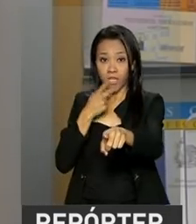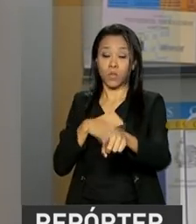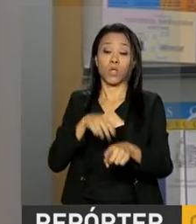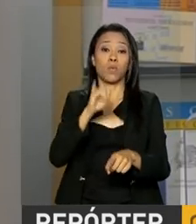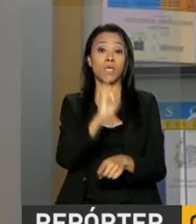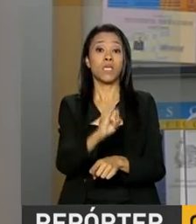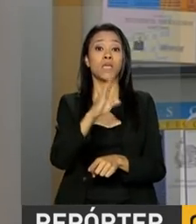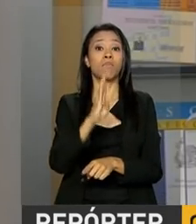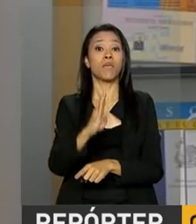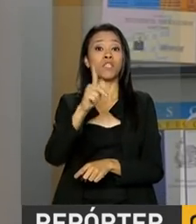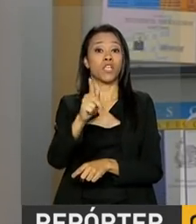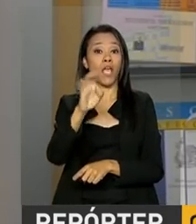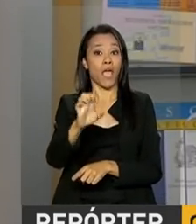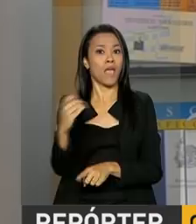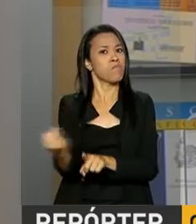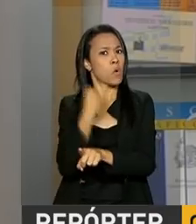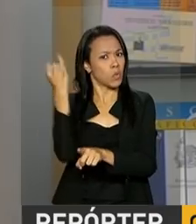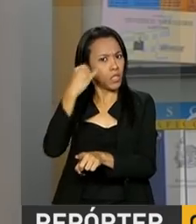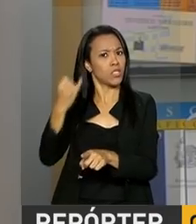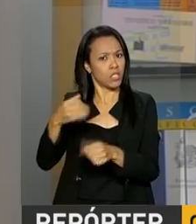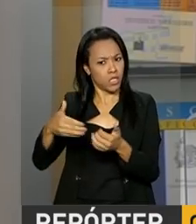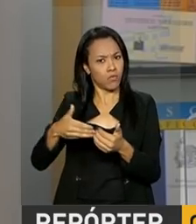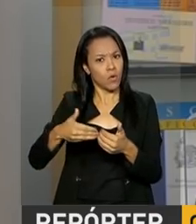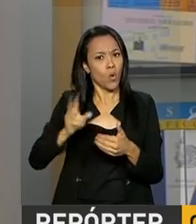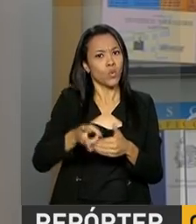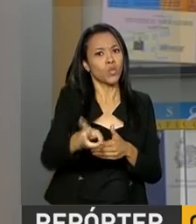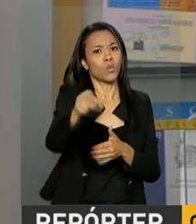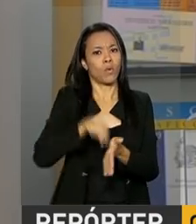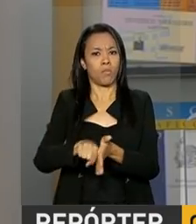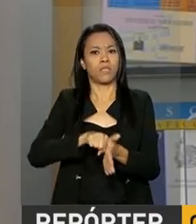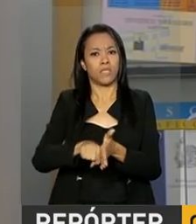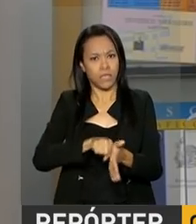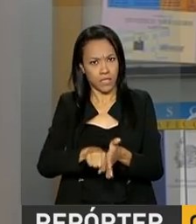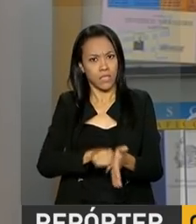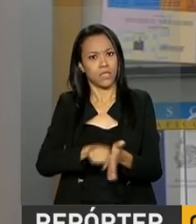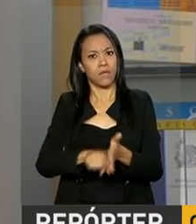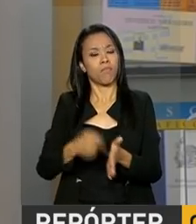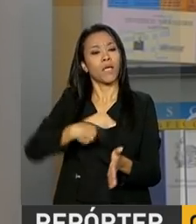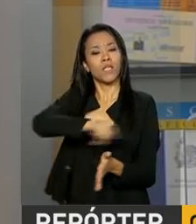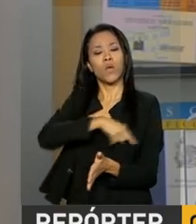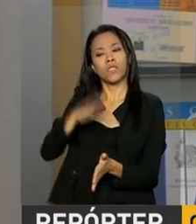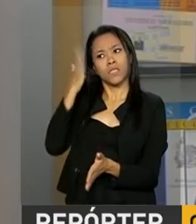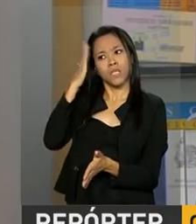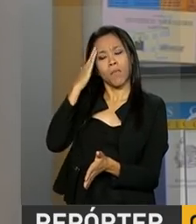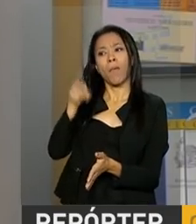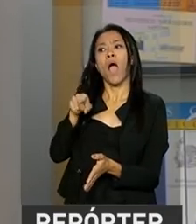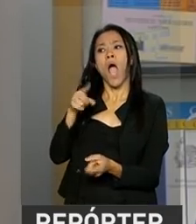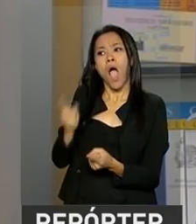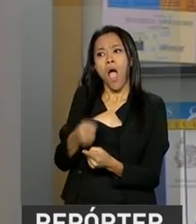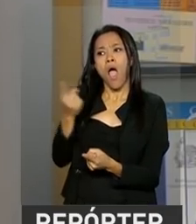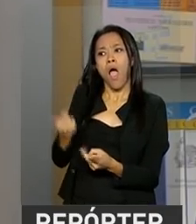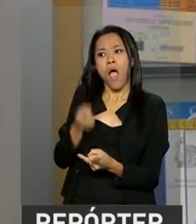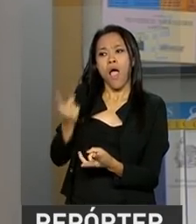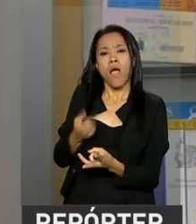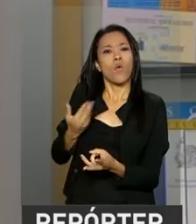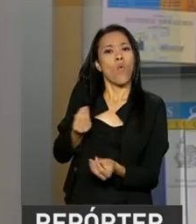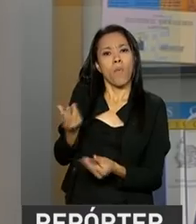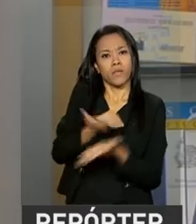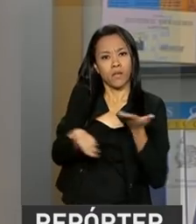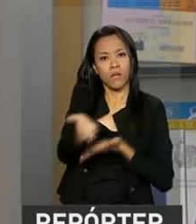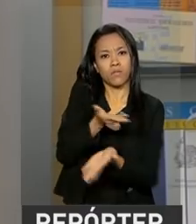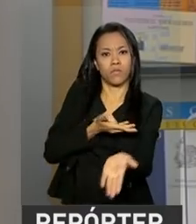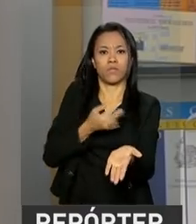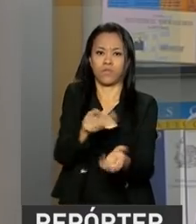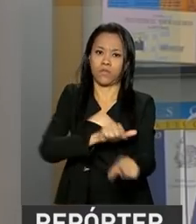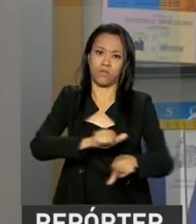realizar pesquisas como essa daqui pra frente nem com uma certa regularidade para que a gente possa acompanhar as relações de trabalho que a gente possa